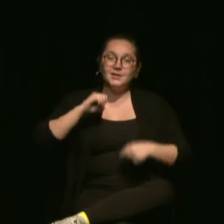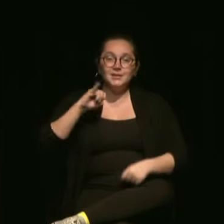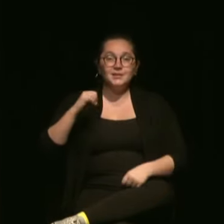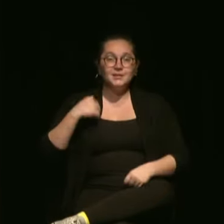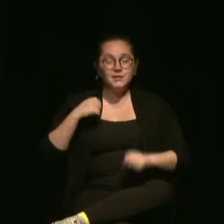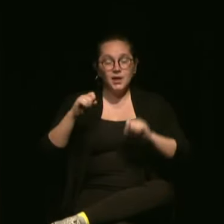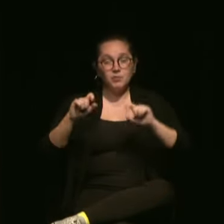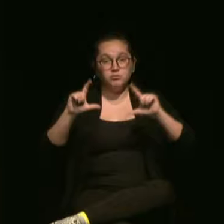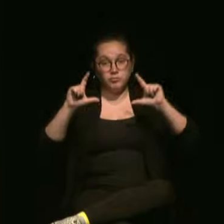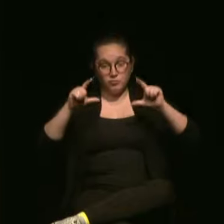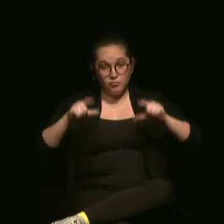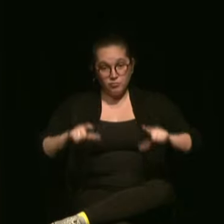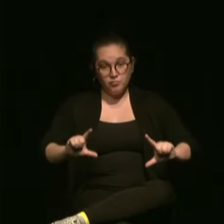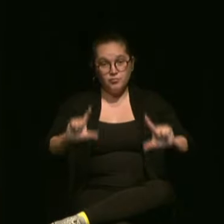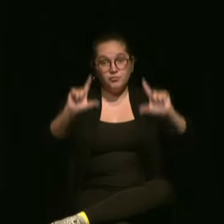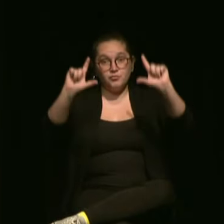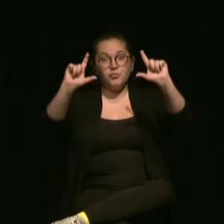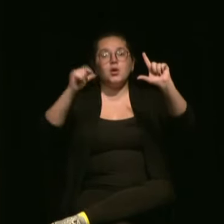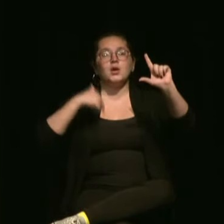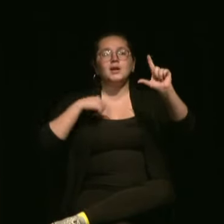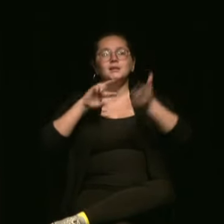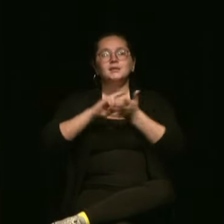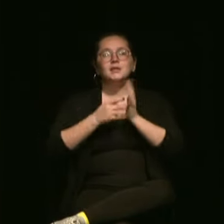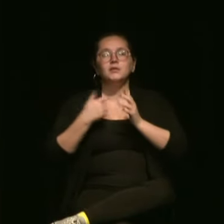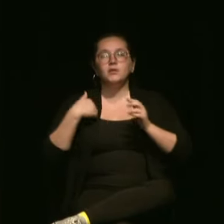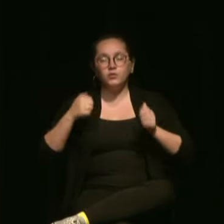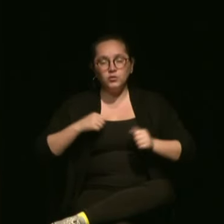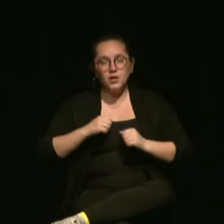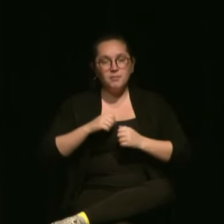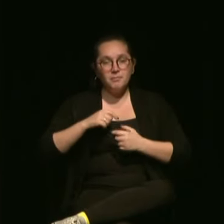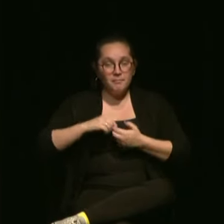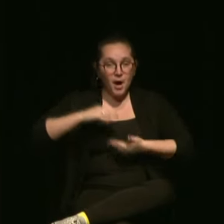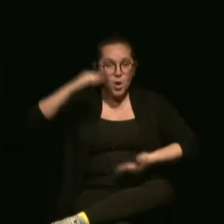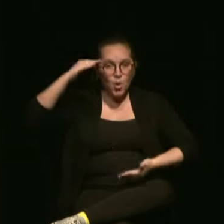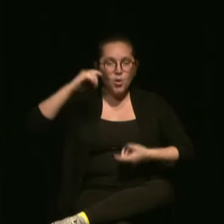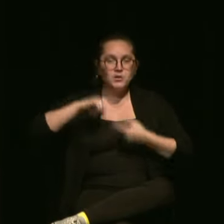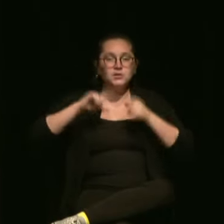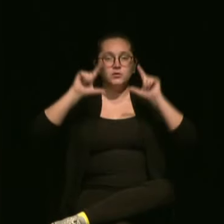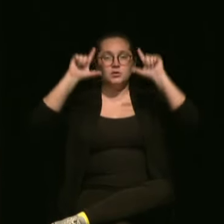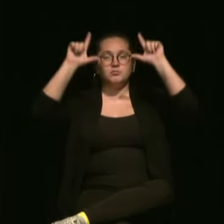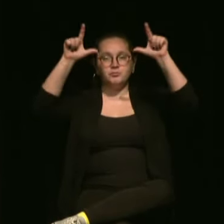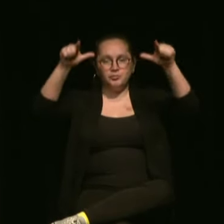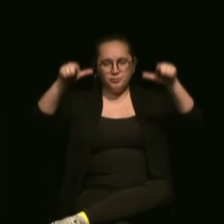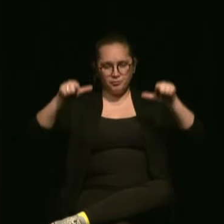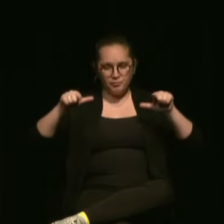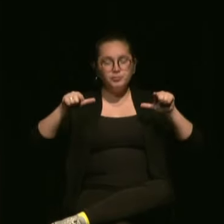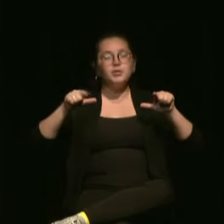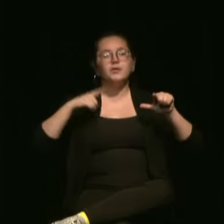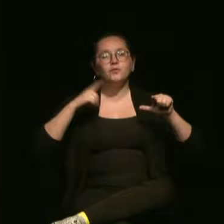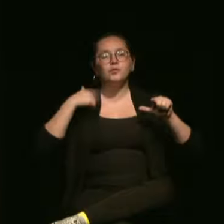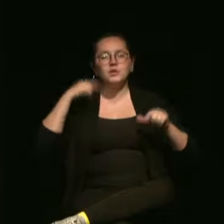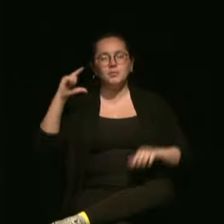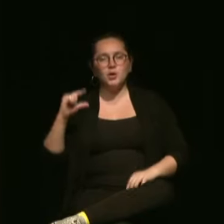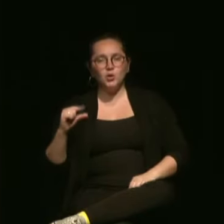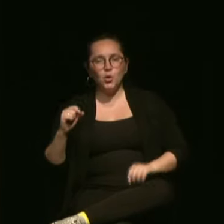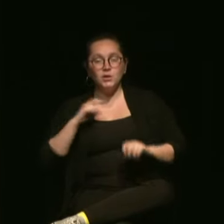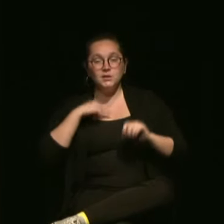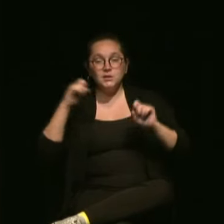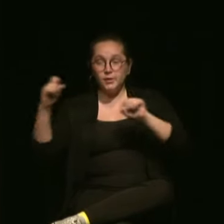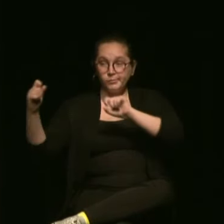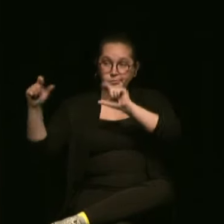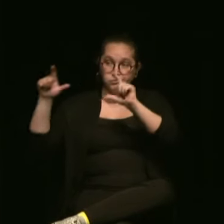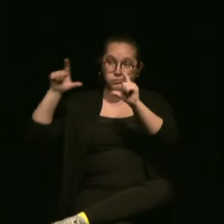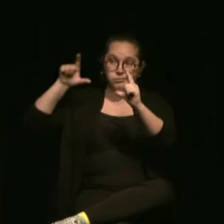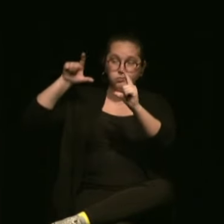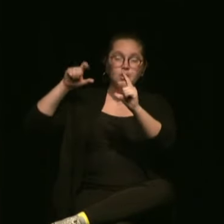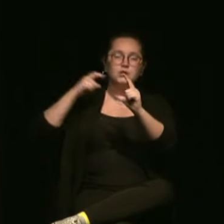grande angular de baixo para cima, você fica maior, se é de cima para baixo, você fica menor, se é uma grande angular perto do seu rosto, o seu rosto provavelmente